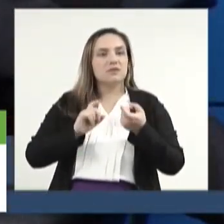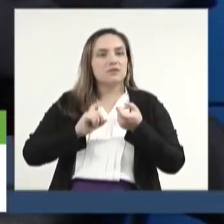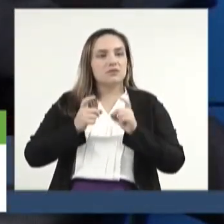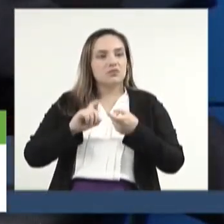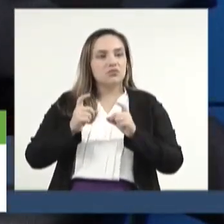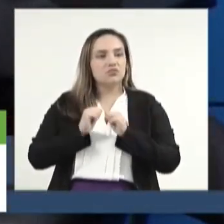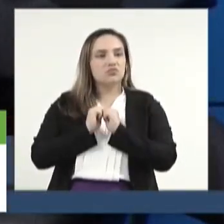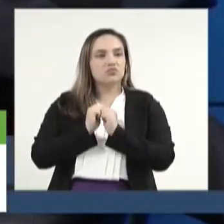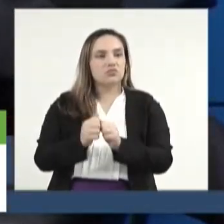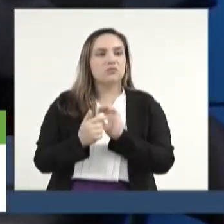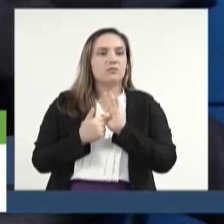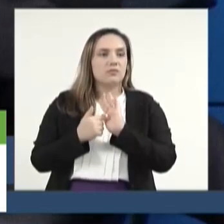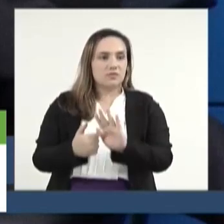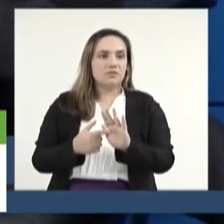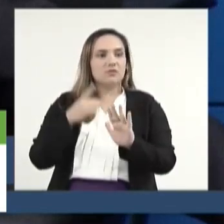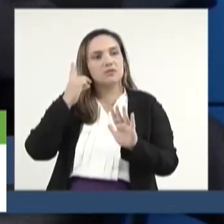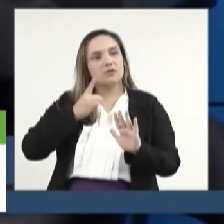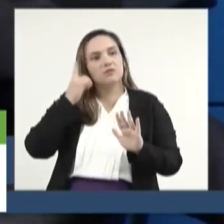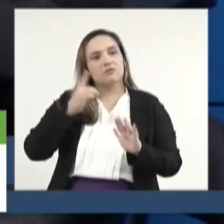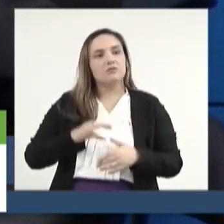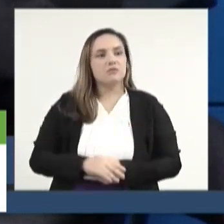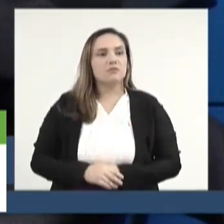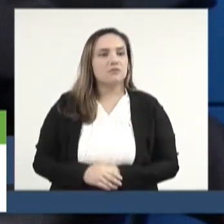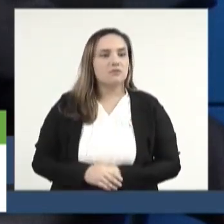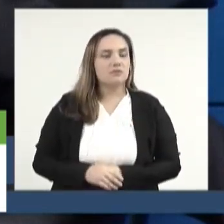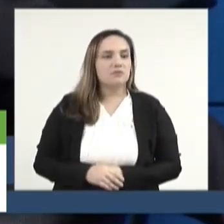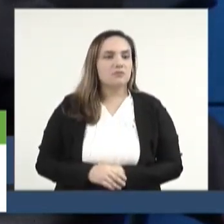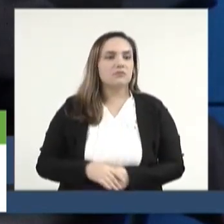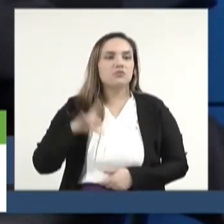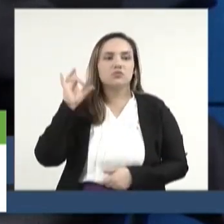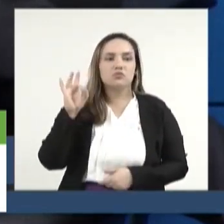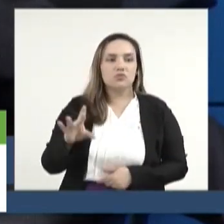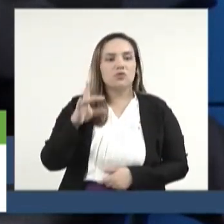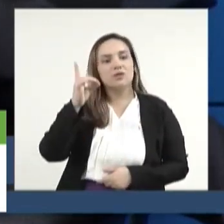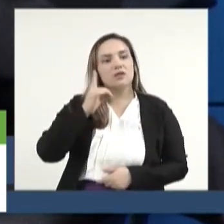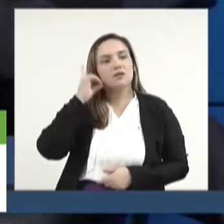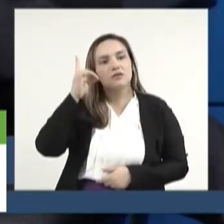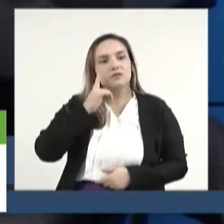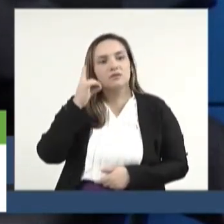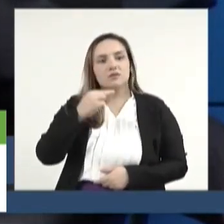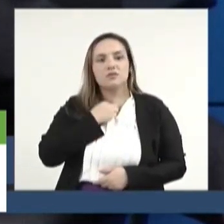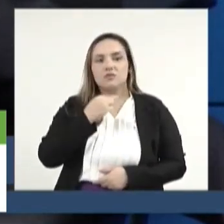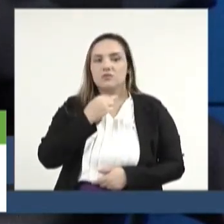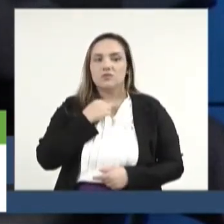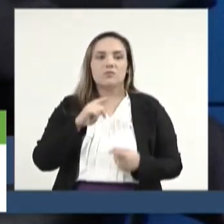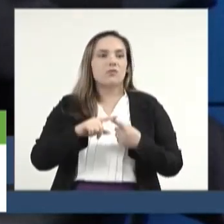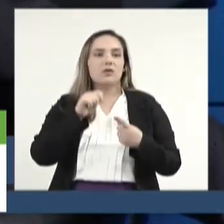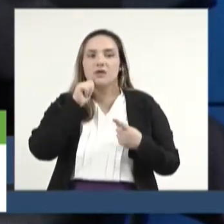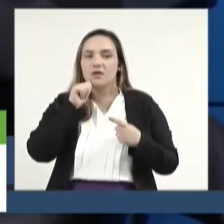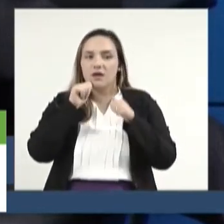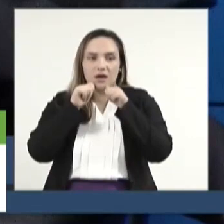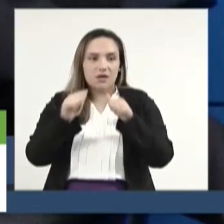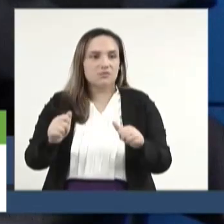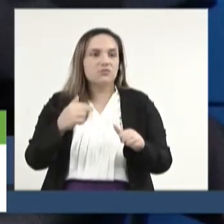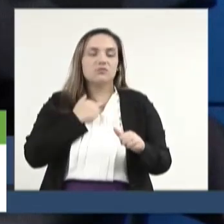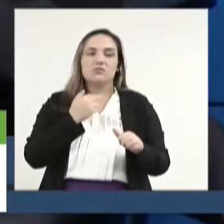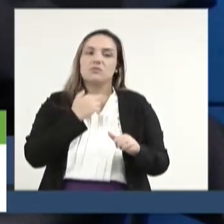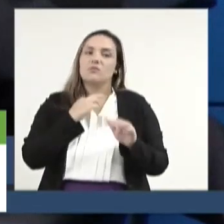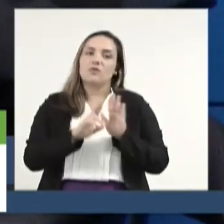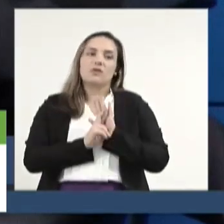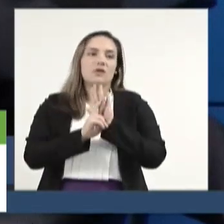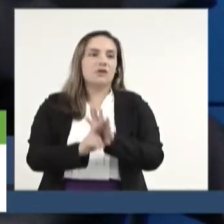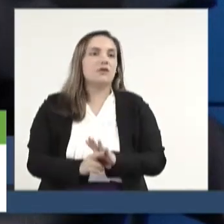com a apresentação aos deputados, somente aos deputados, não pode o assessor, não pode